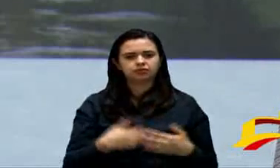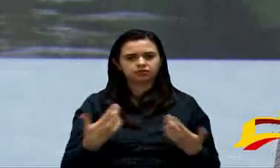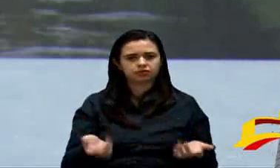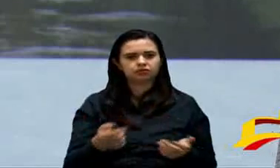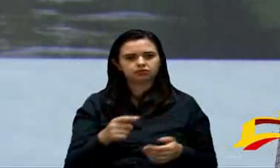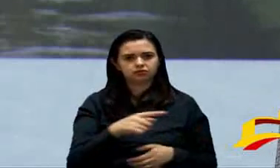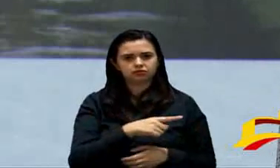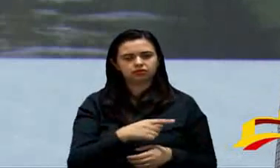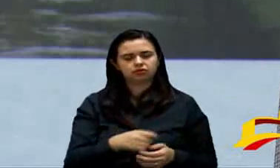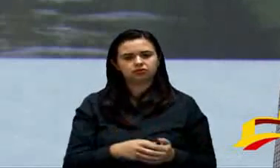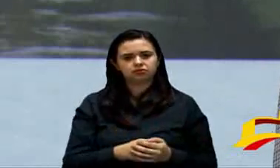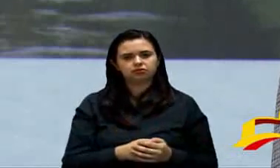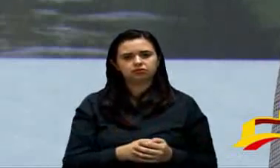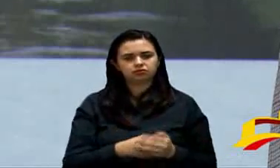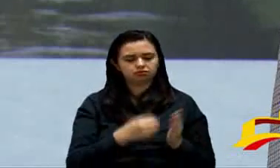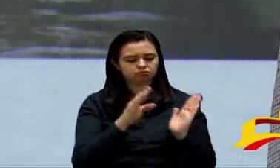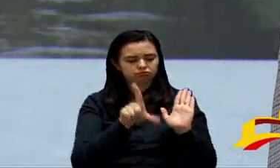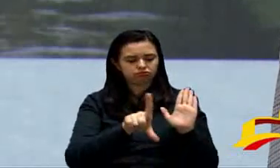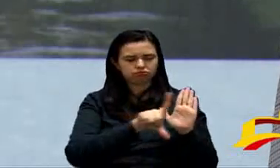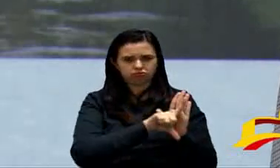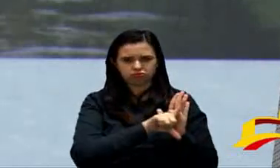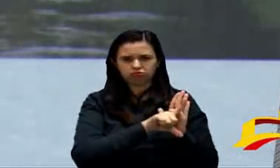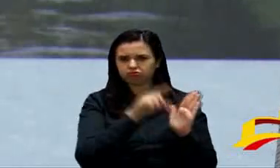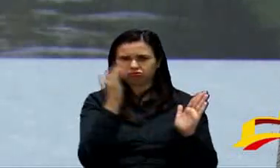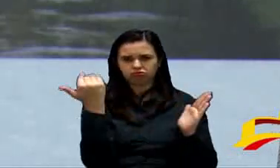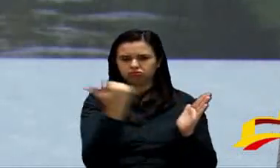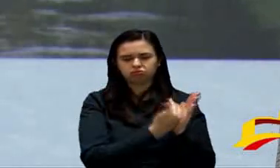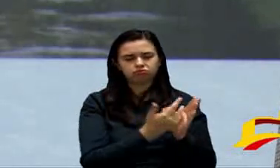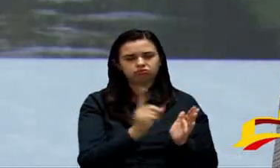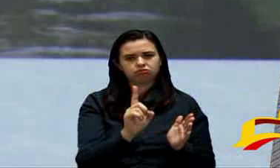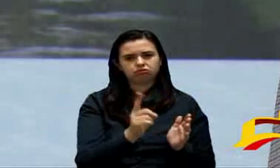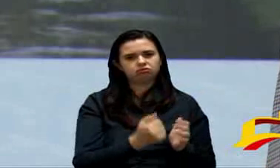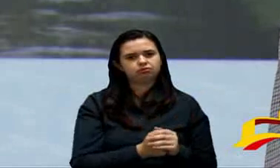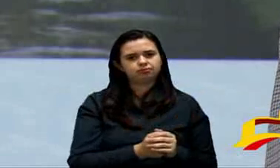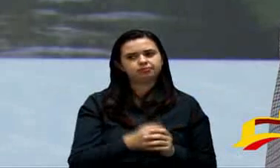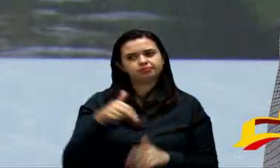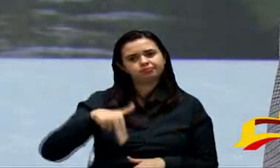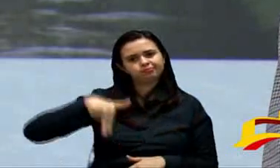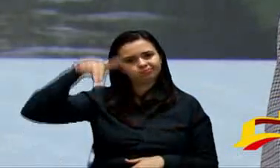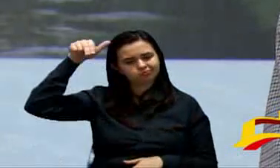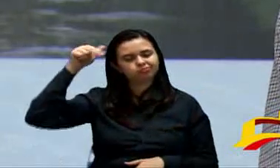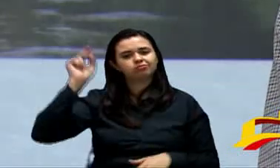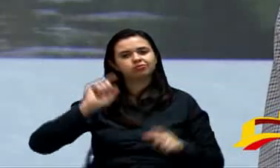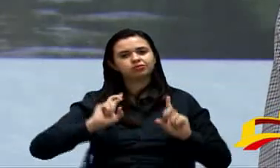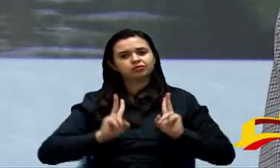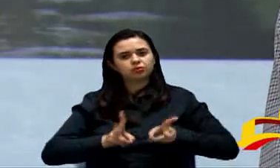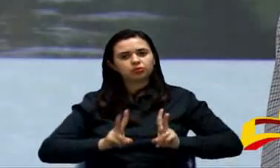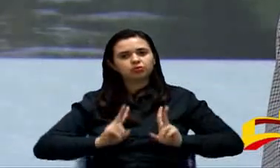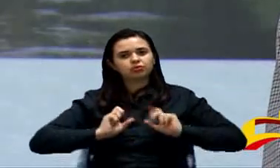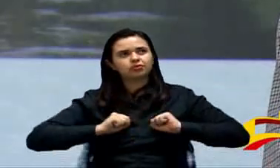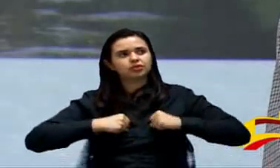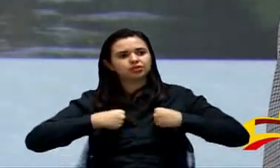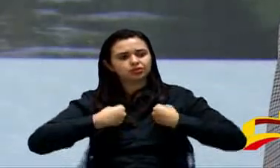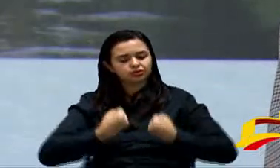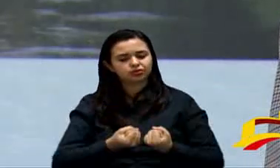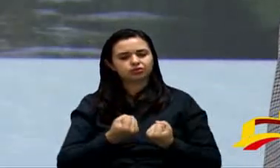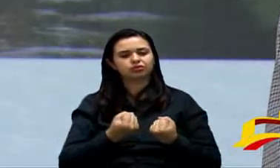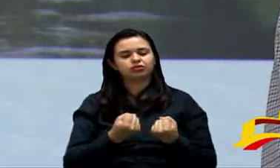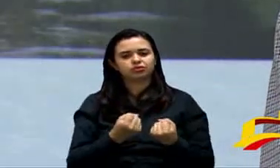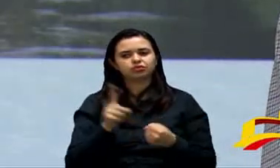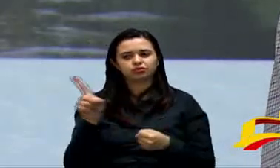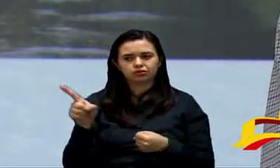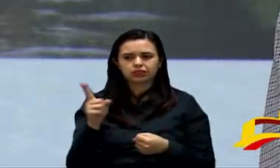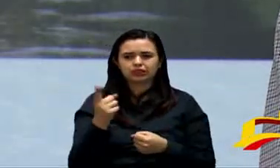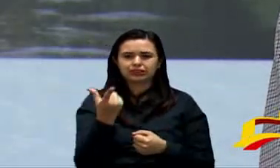Poder Judiciário. O Consórcio Nordeste segue empenhado em combate aos impactos sanitários, sociais e econômicos da